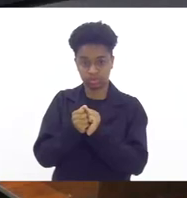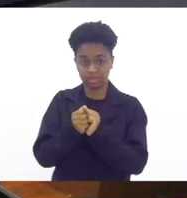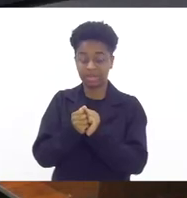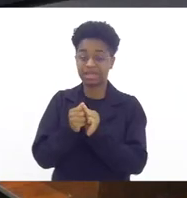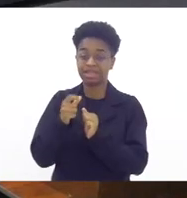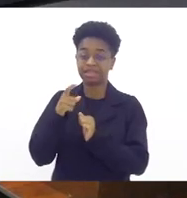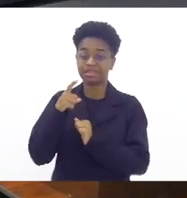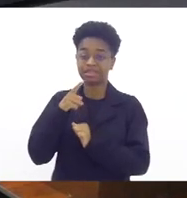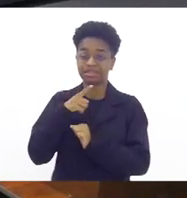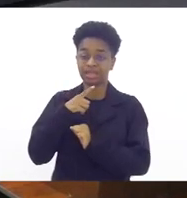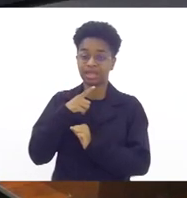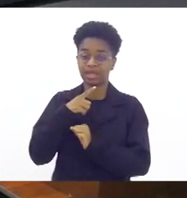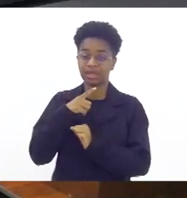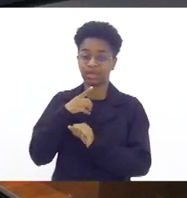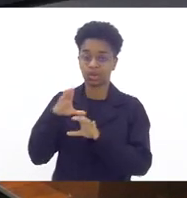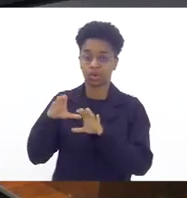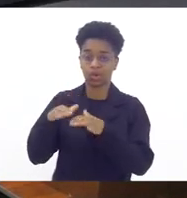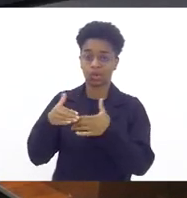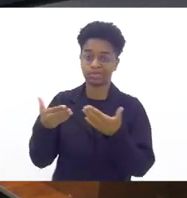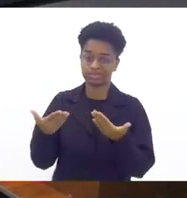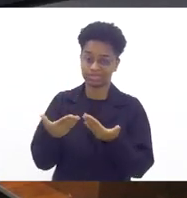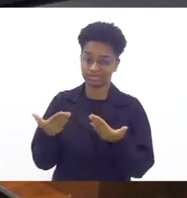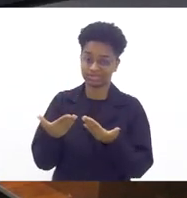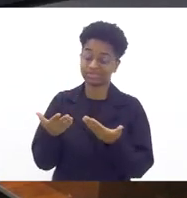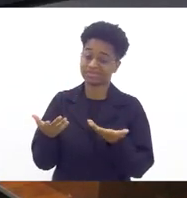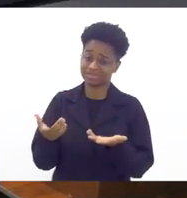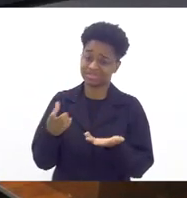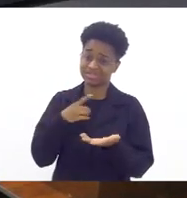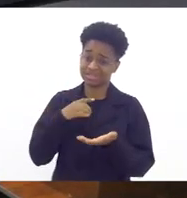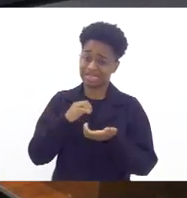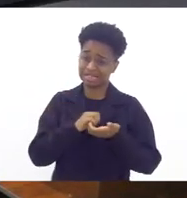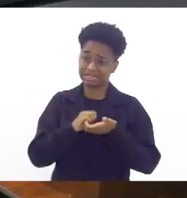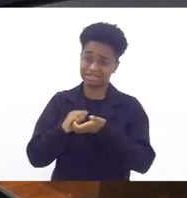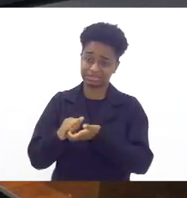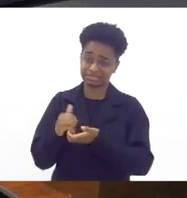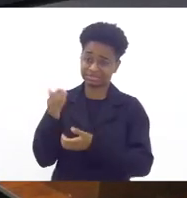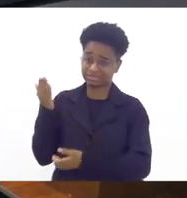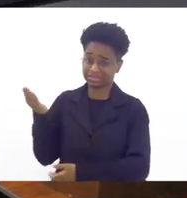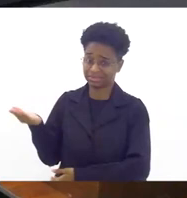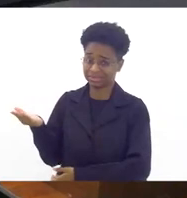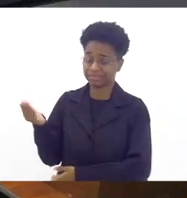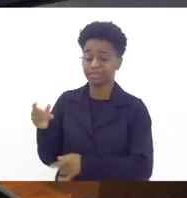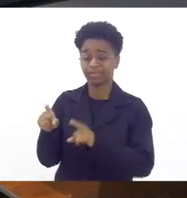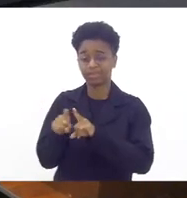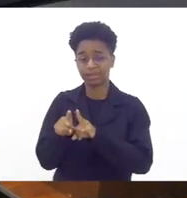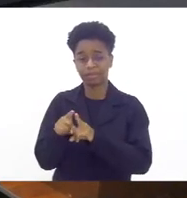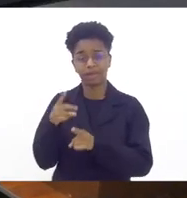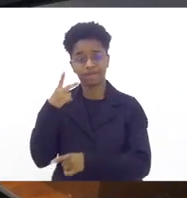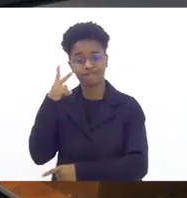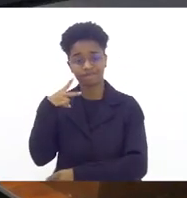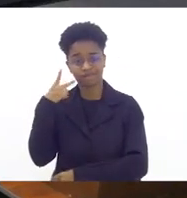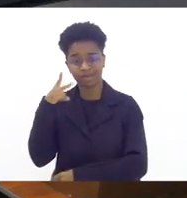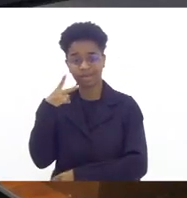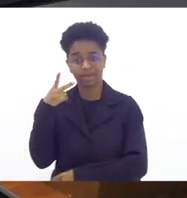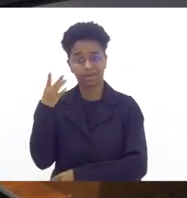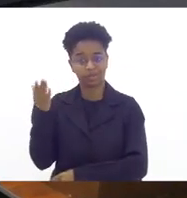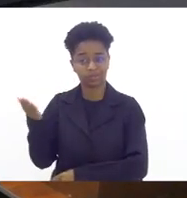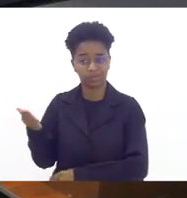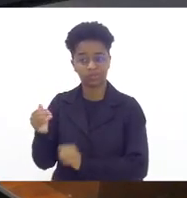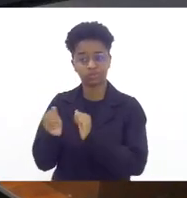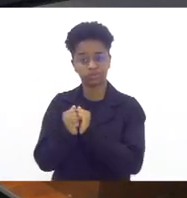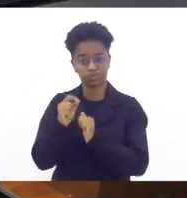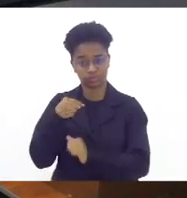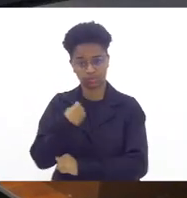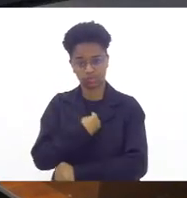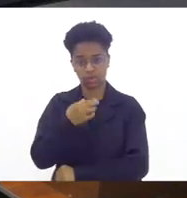instalação de comissão agora, estava previsto uma saudação dele e do nosso vereador, que está conosco